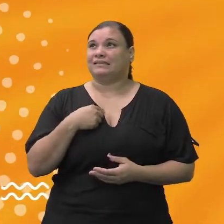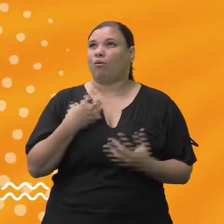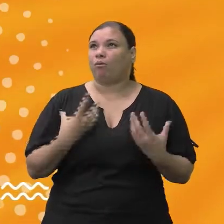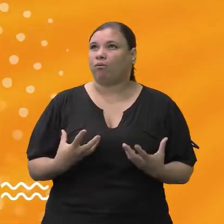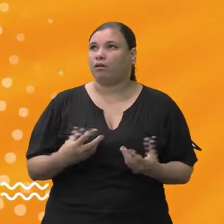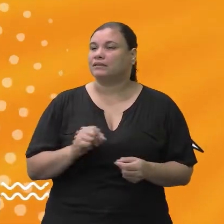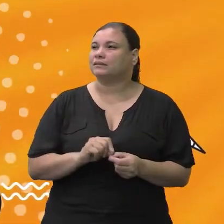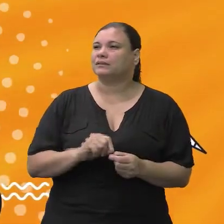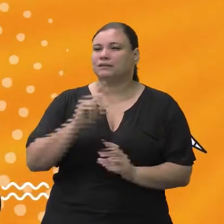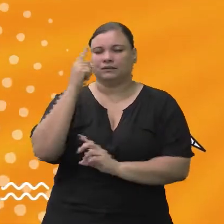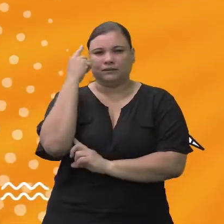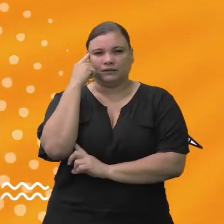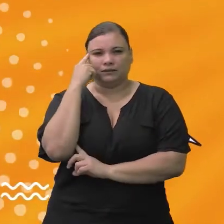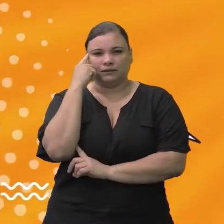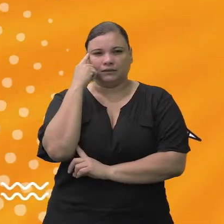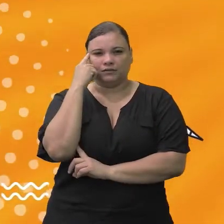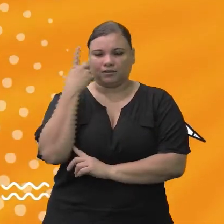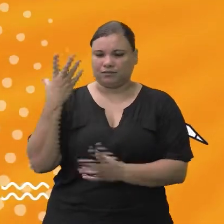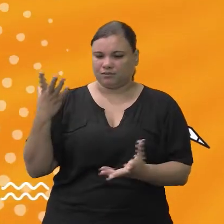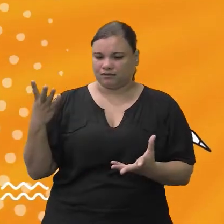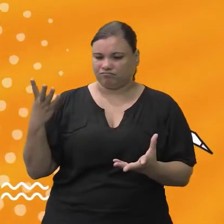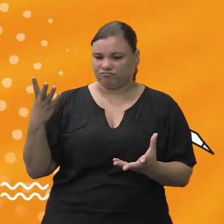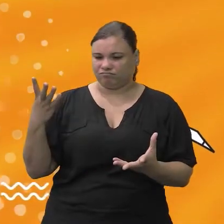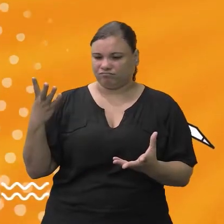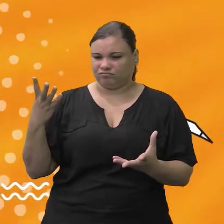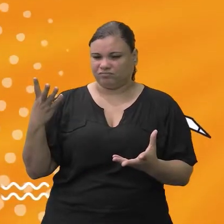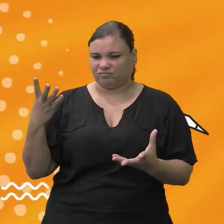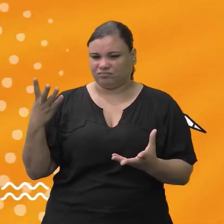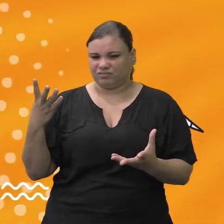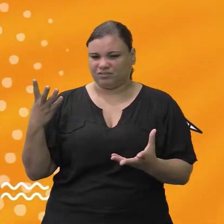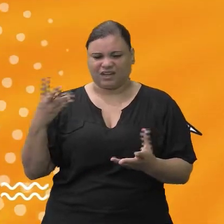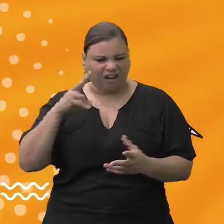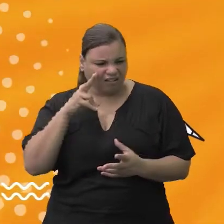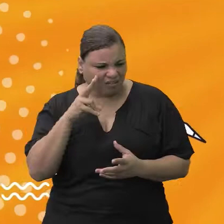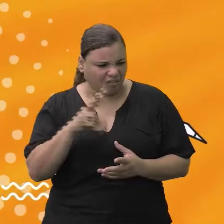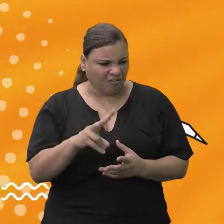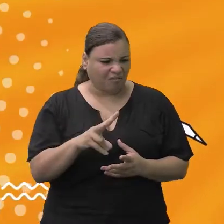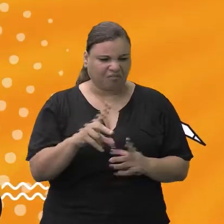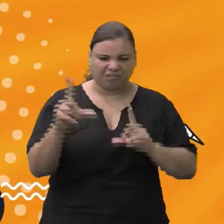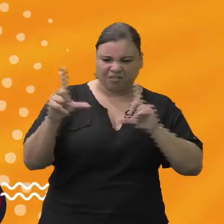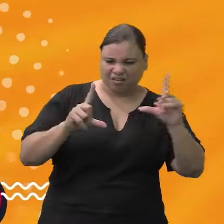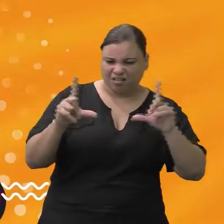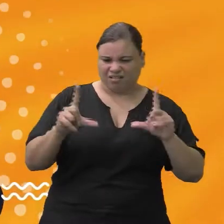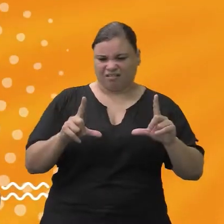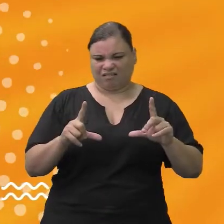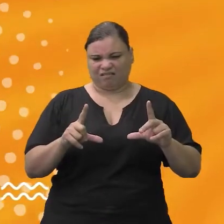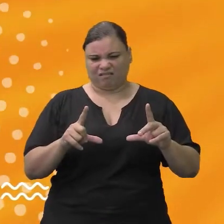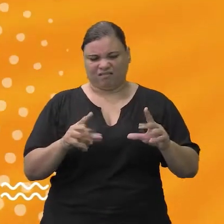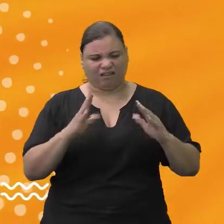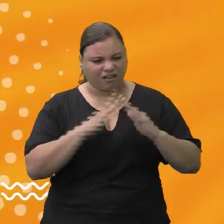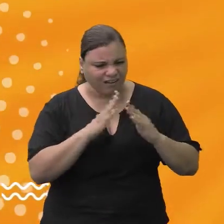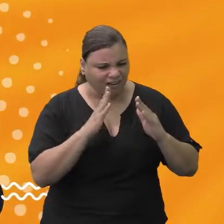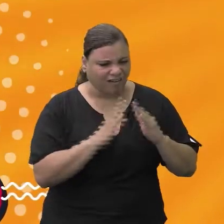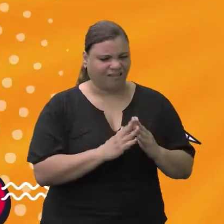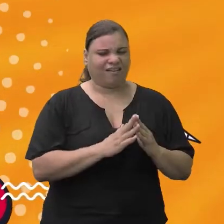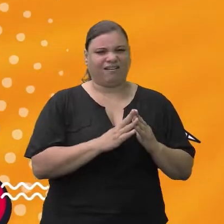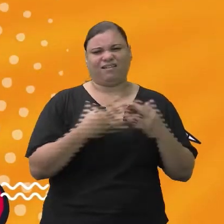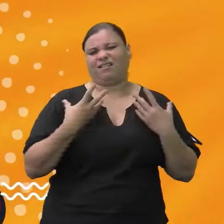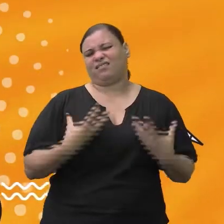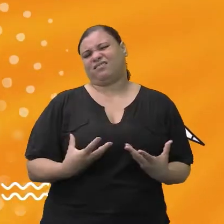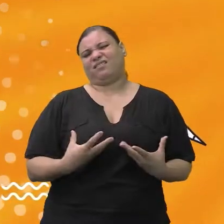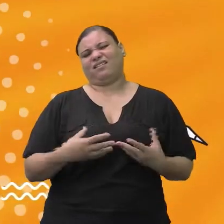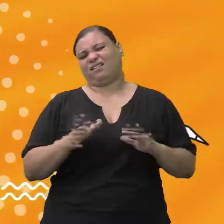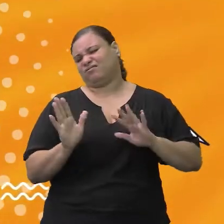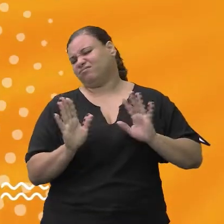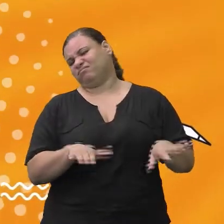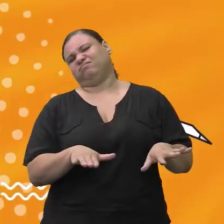assim, ver computador demais, só tem isso pra ver lá em casa, televisão, já vi todos os episódios de desenho.